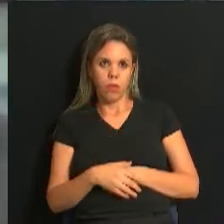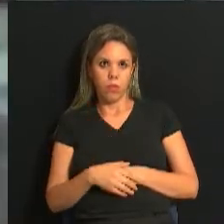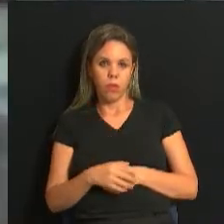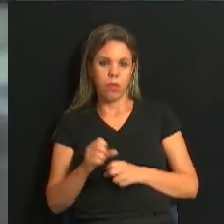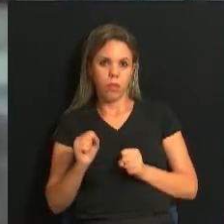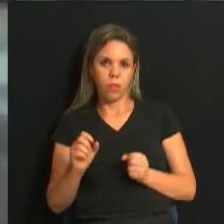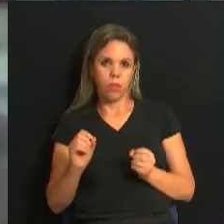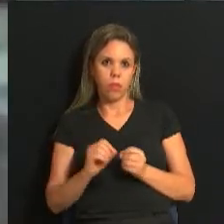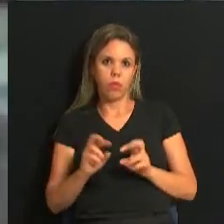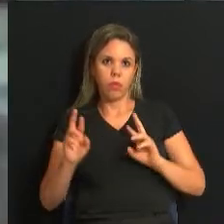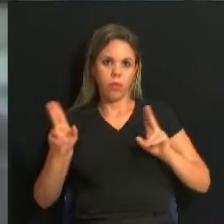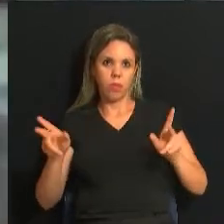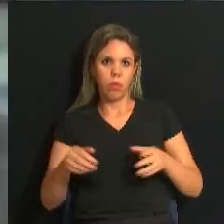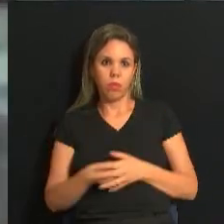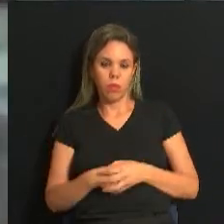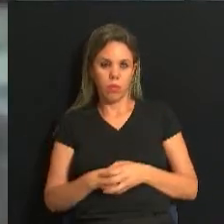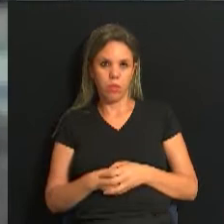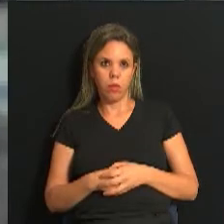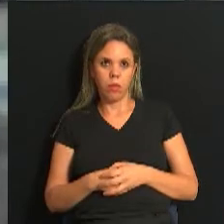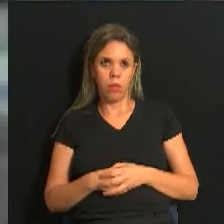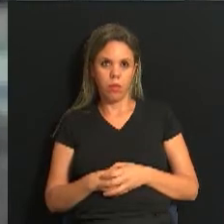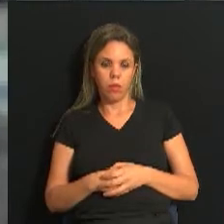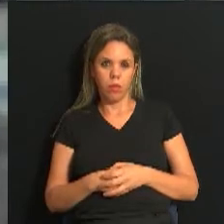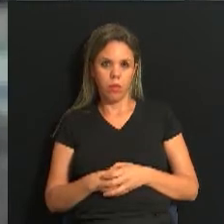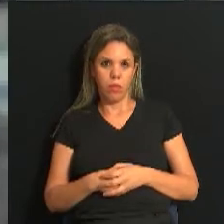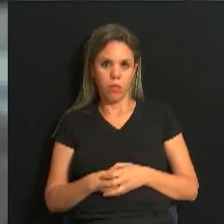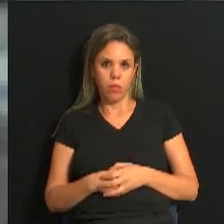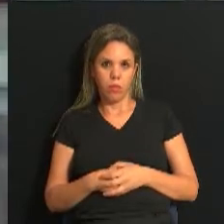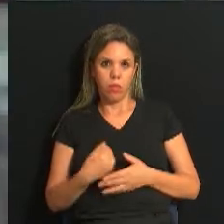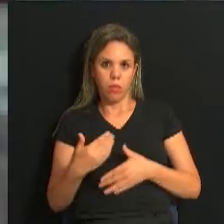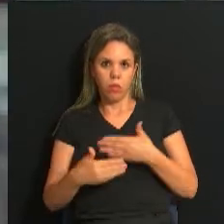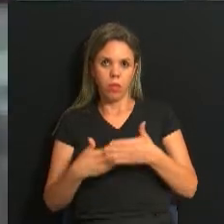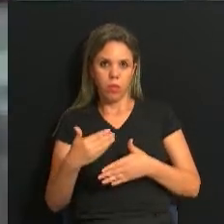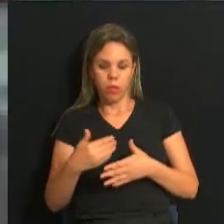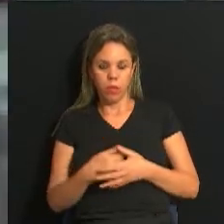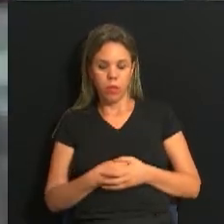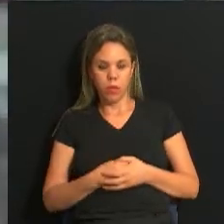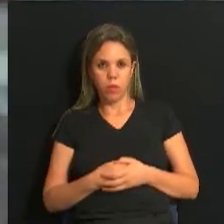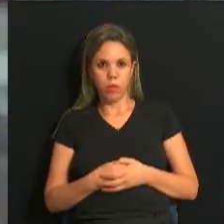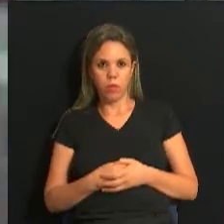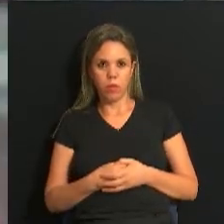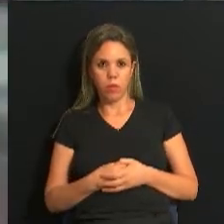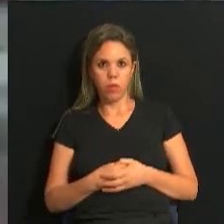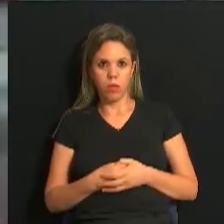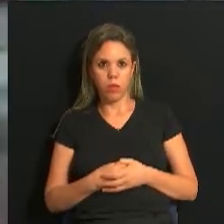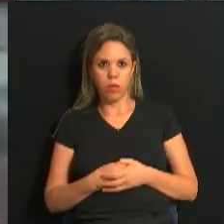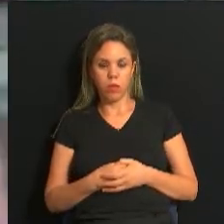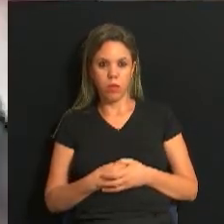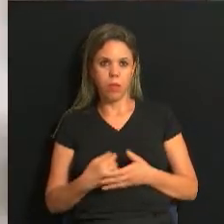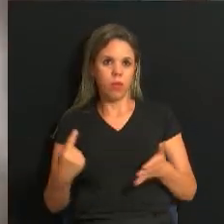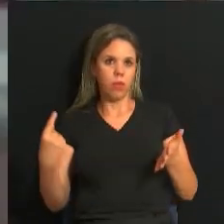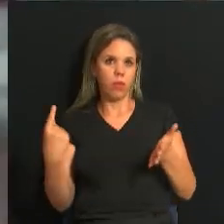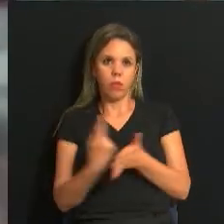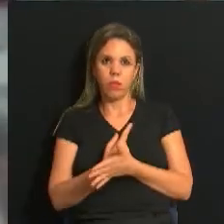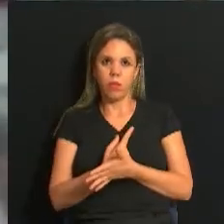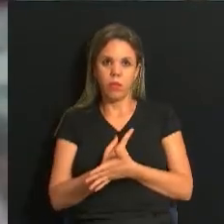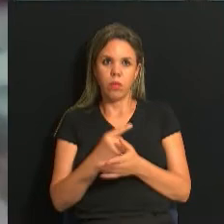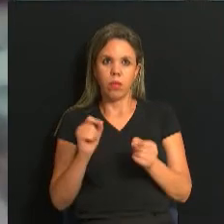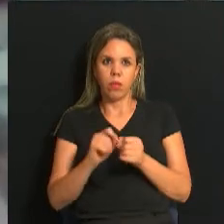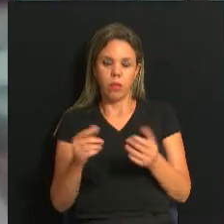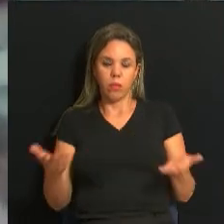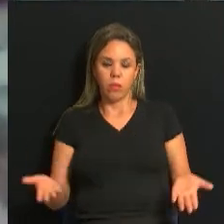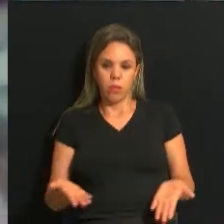fazer diferente de adiante, em algum lugar. É criar o hábito de se perguntar, isso que eu estou fazendo